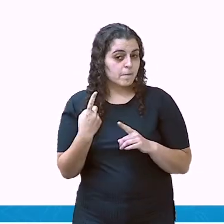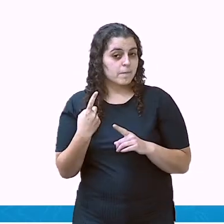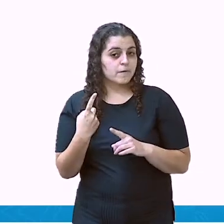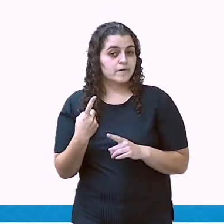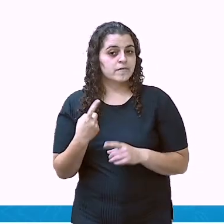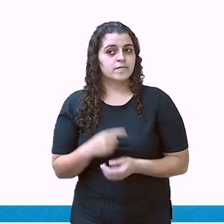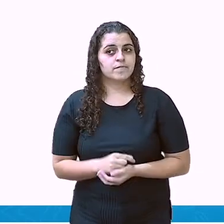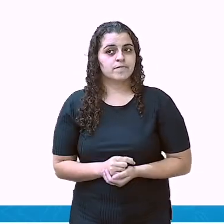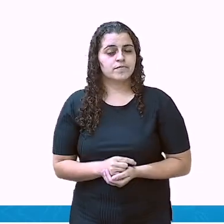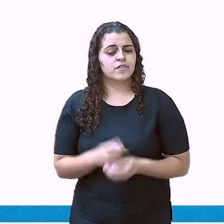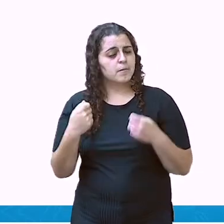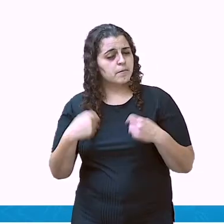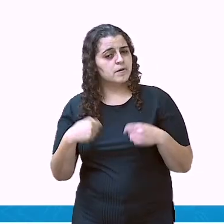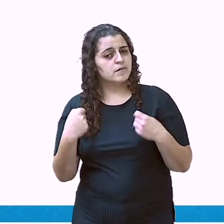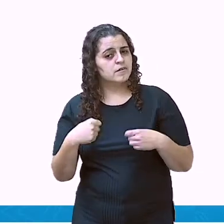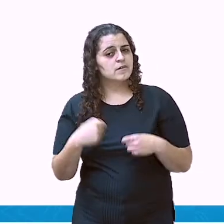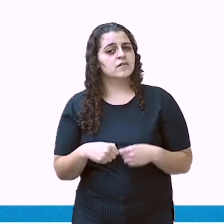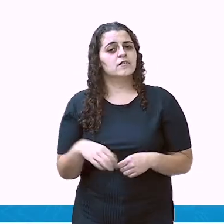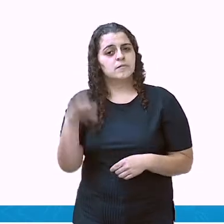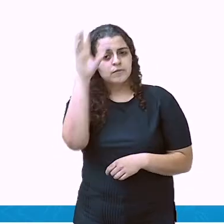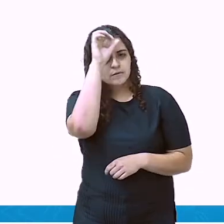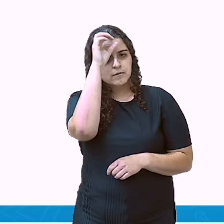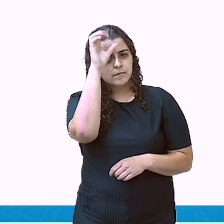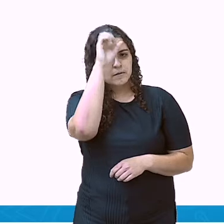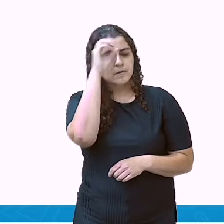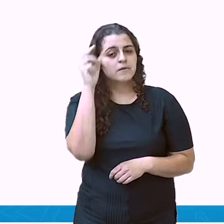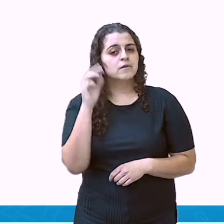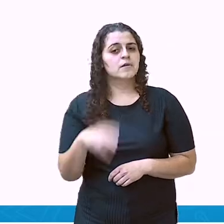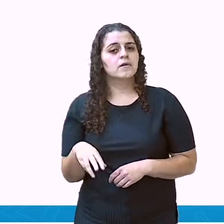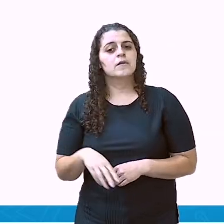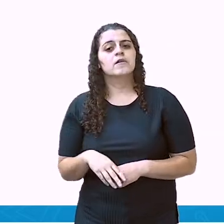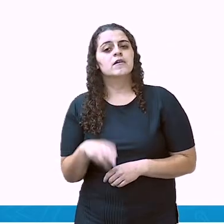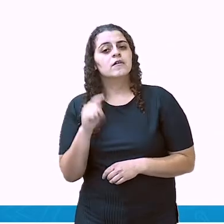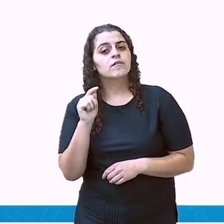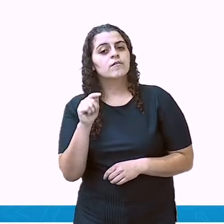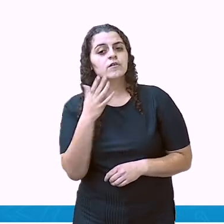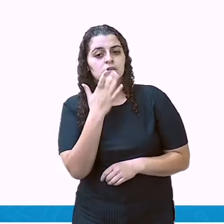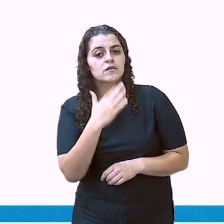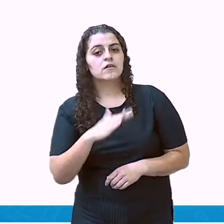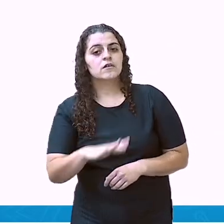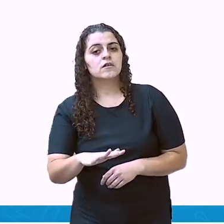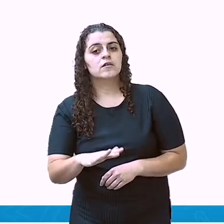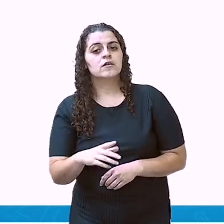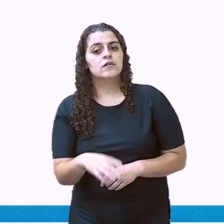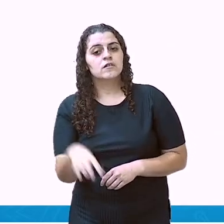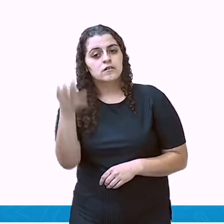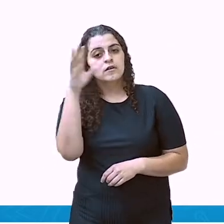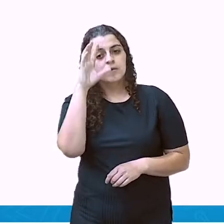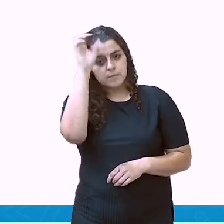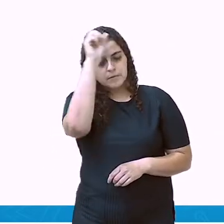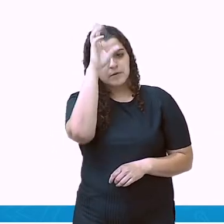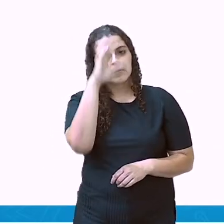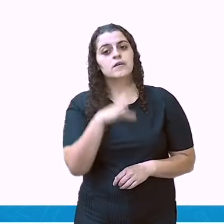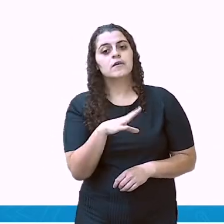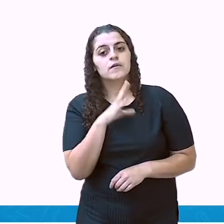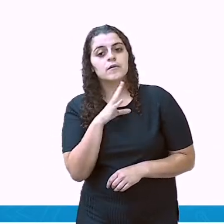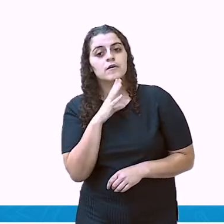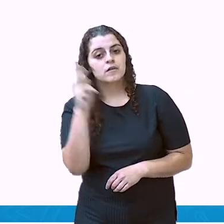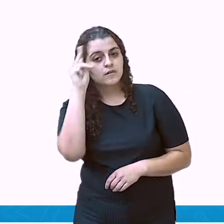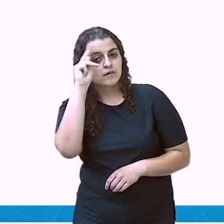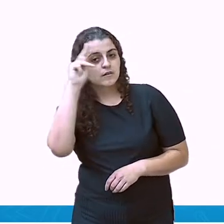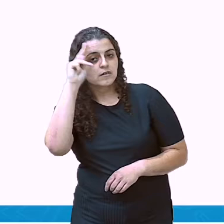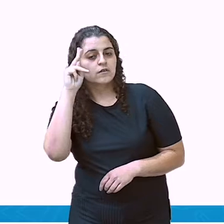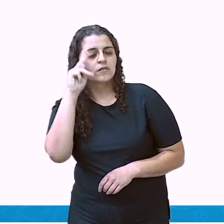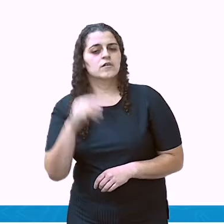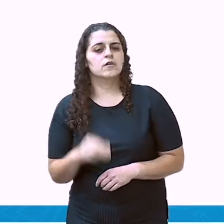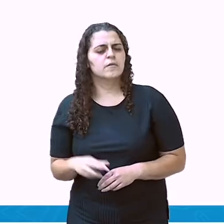que é preciso que nós conheçamos. E é preciso que você, criança, conheça também, para